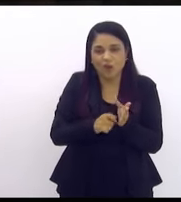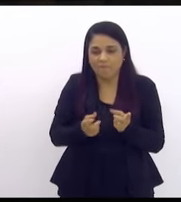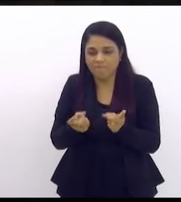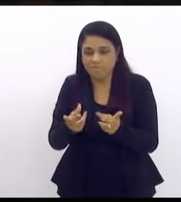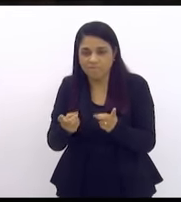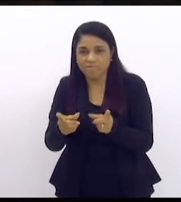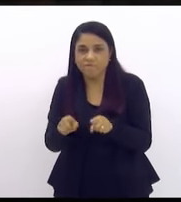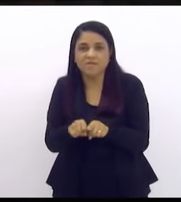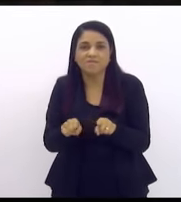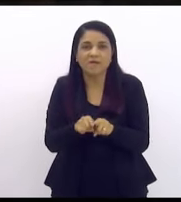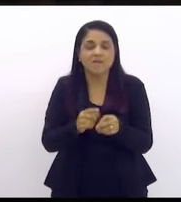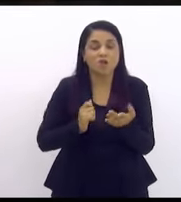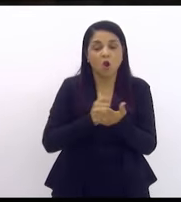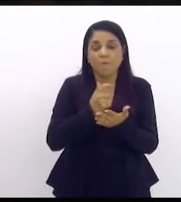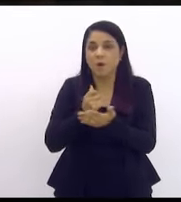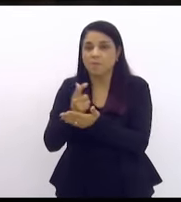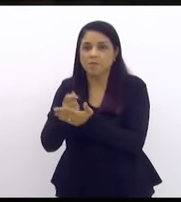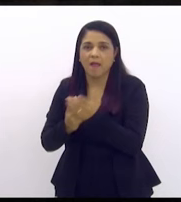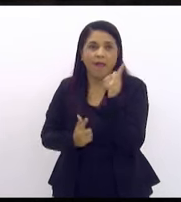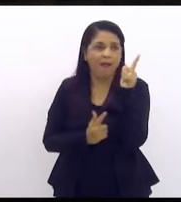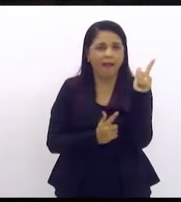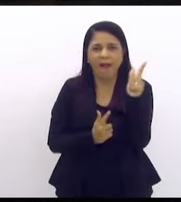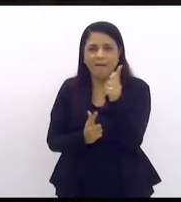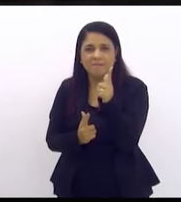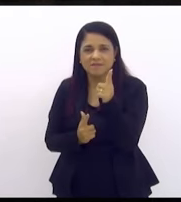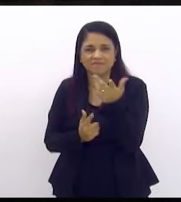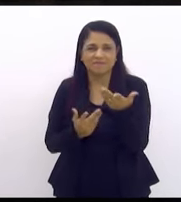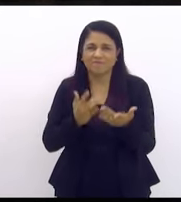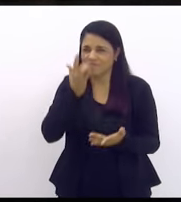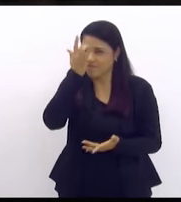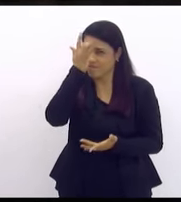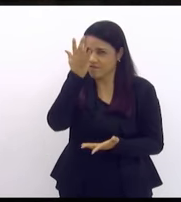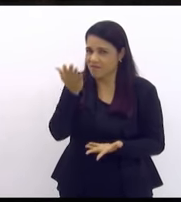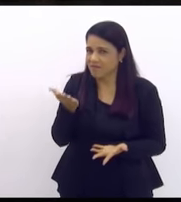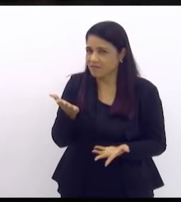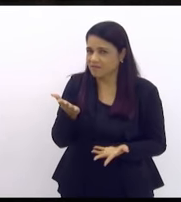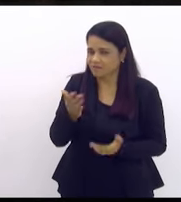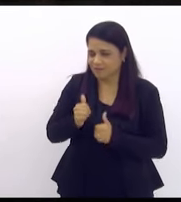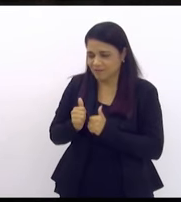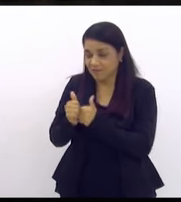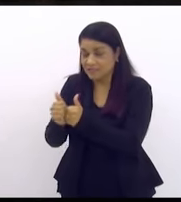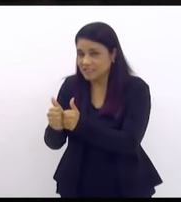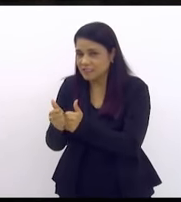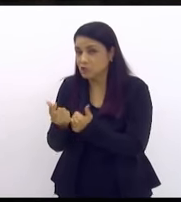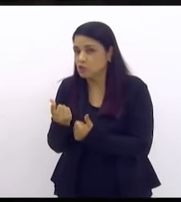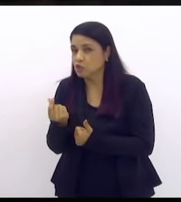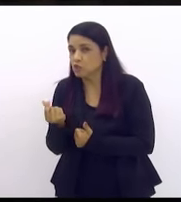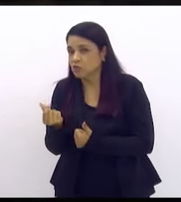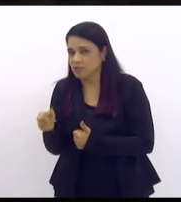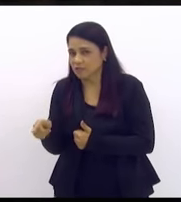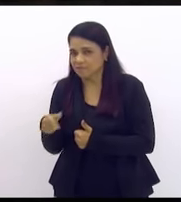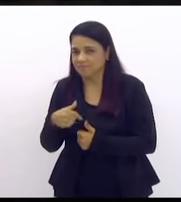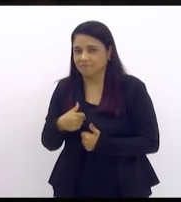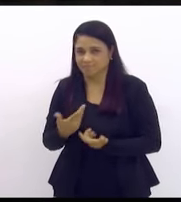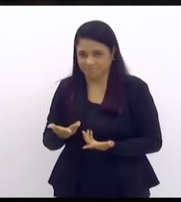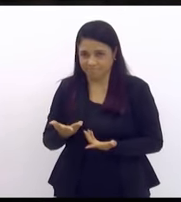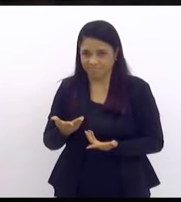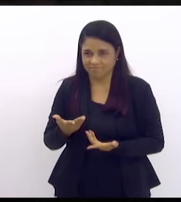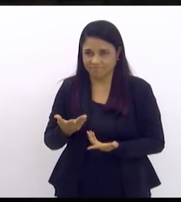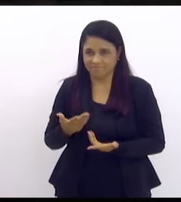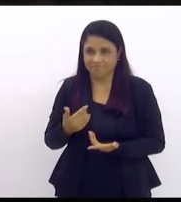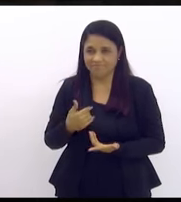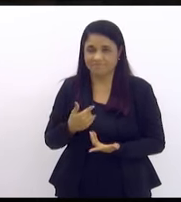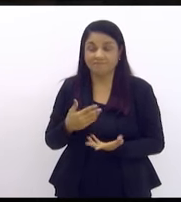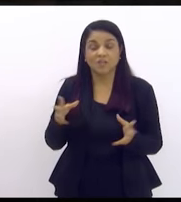armas. Porque ficar no varejo não vai resolver. Para concluir, deputado.